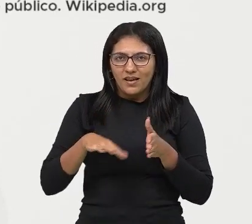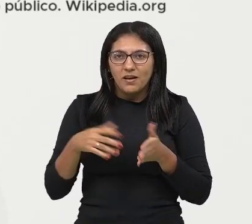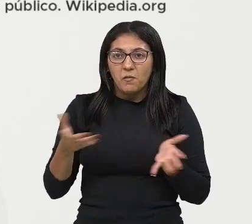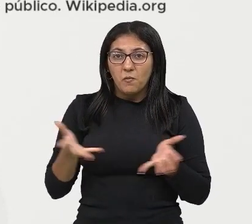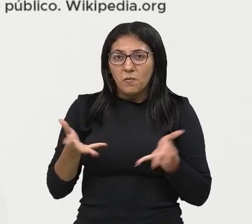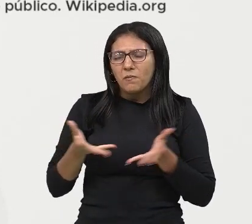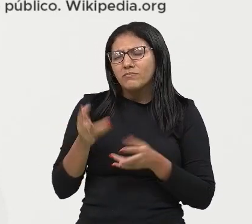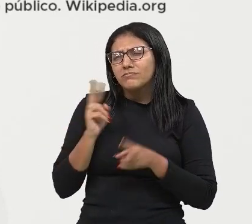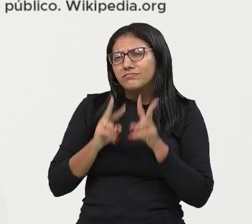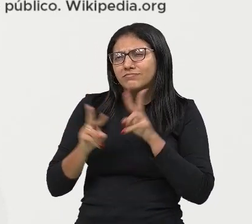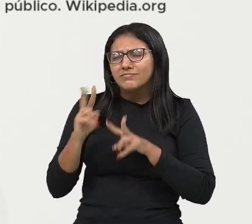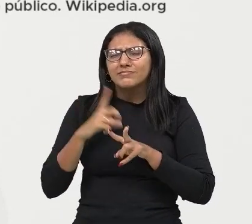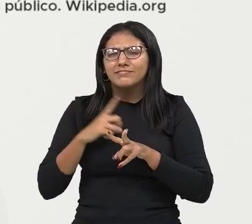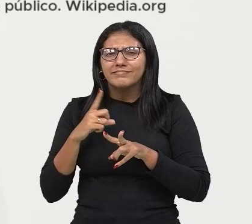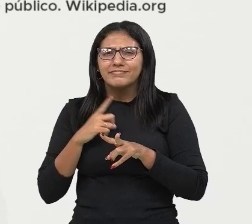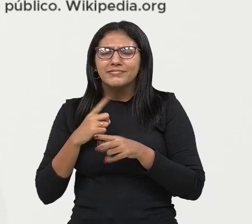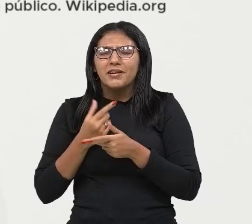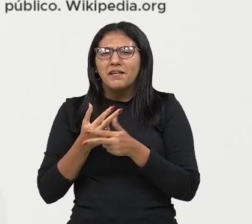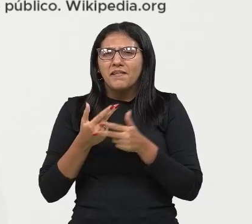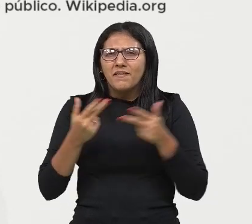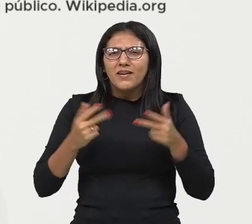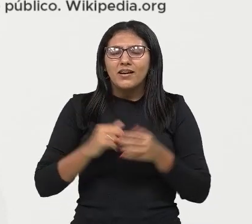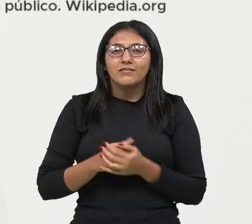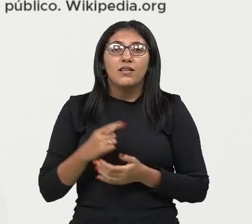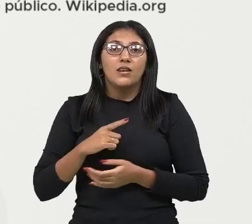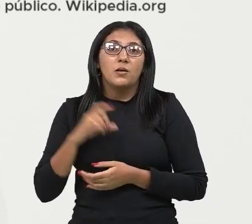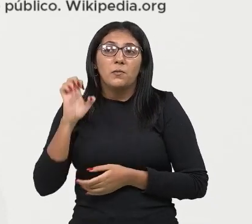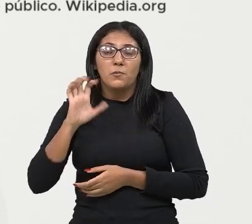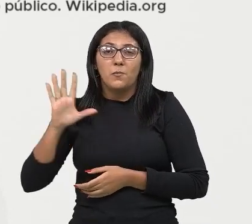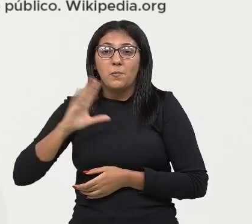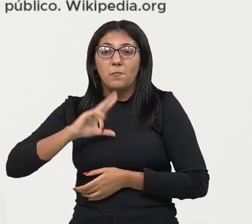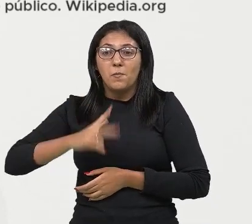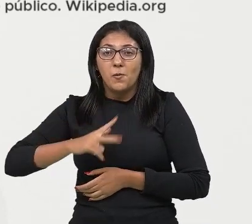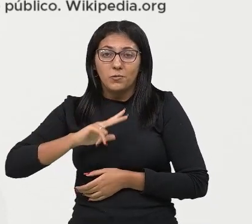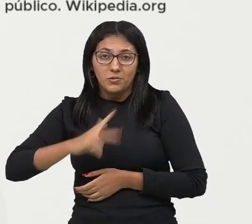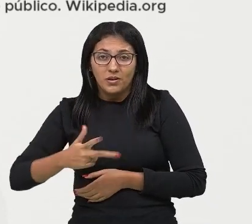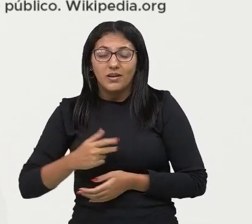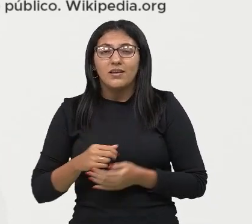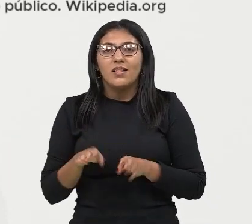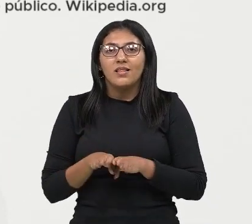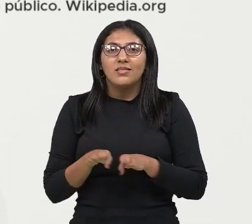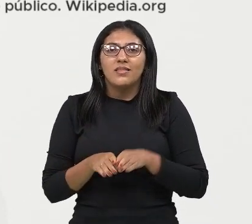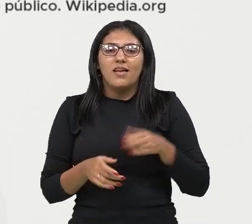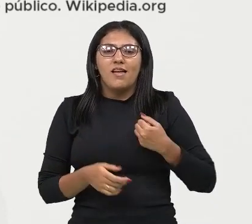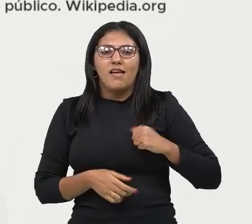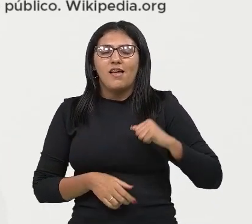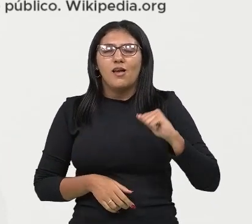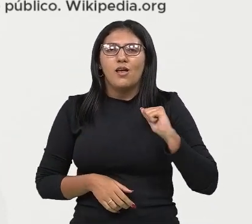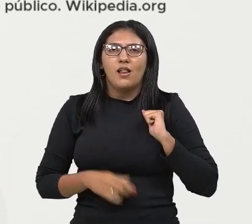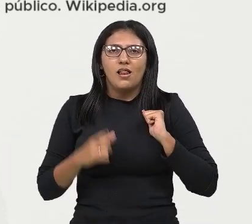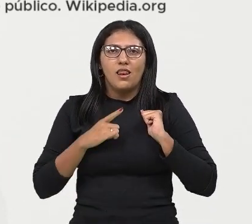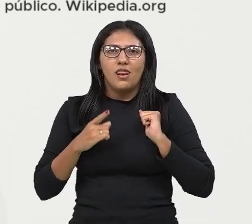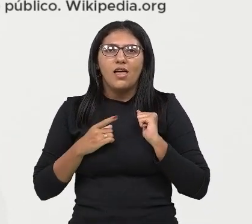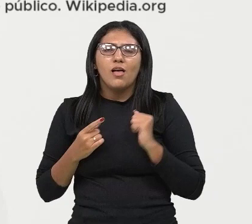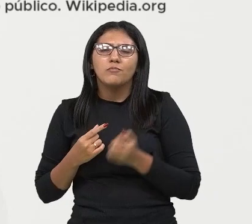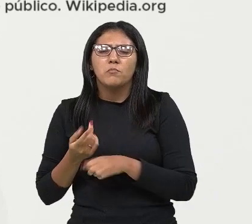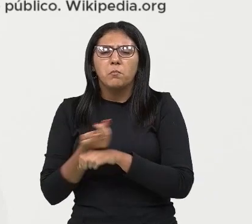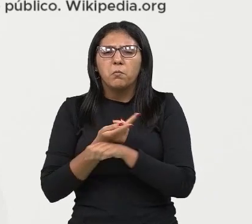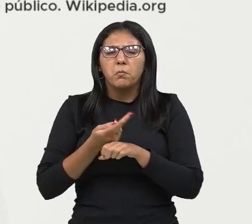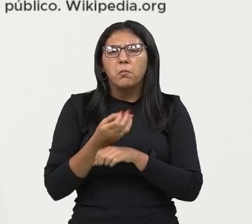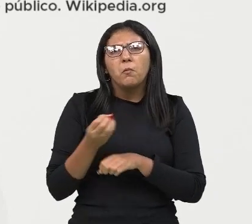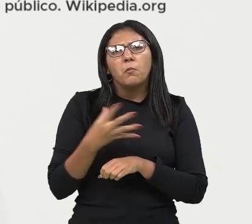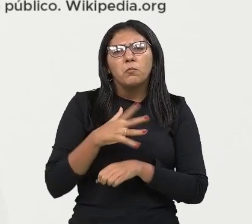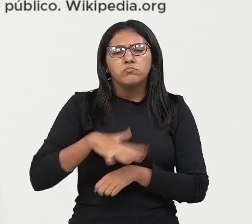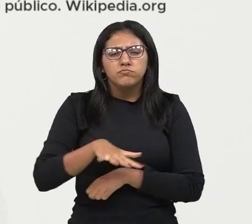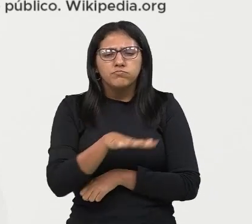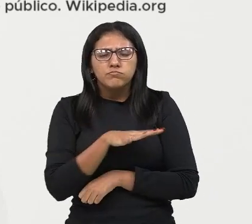dia, né? A gente verifica que os portugueses e os espanhóis, eles estavam em busca de novas terras